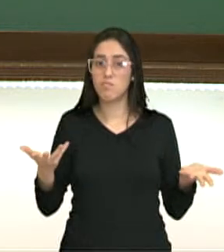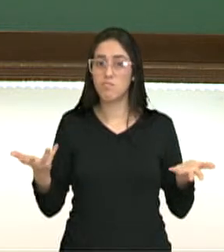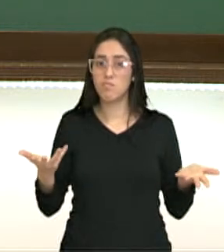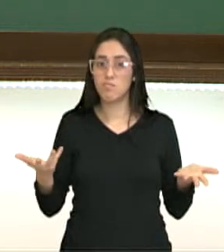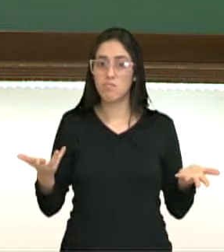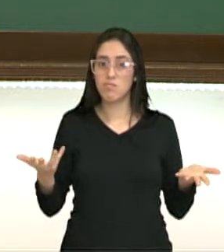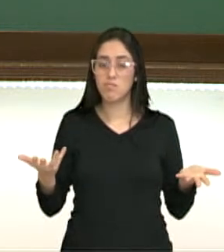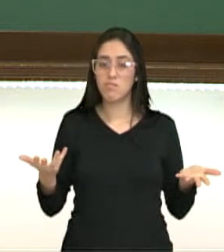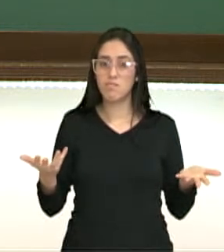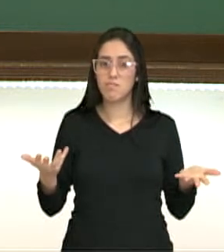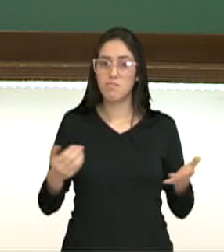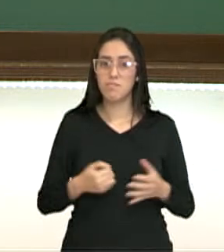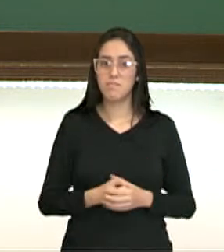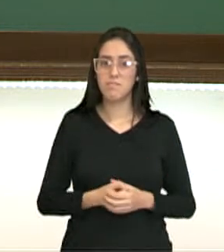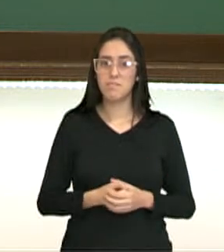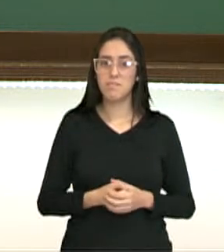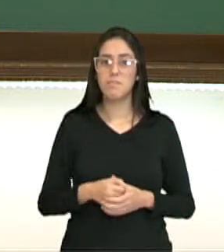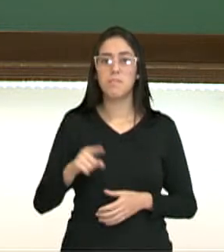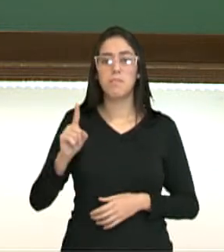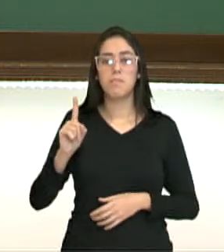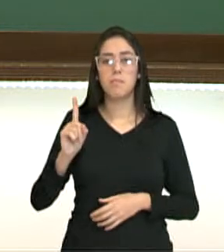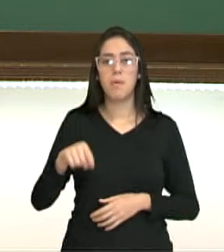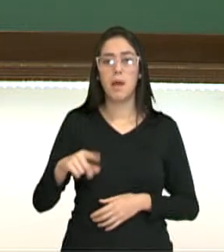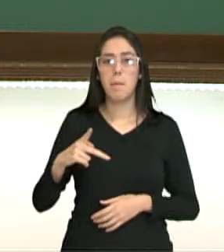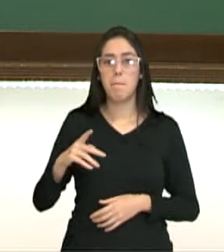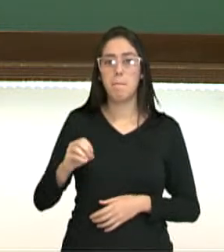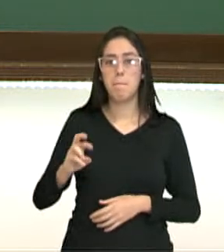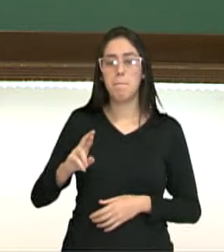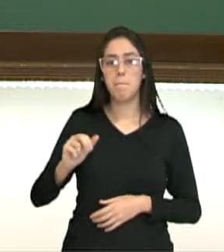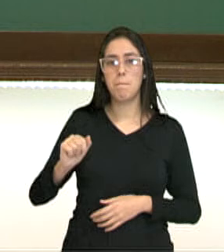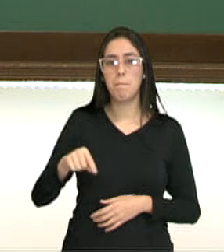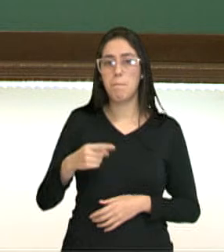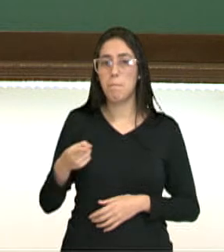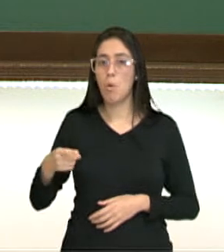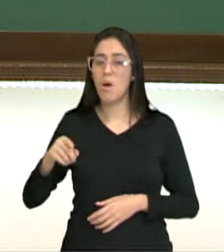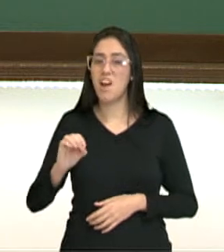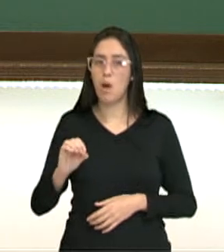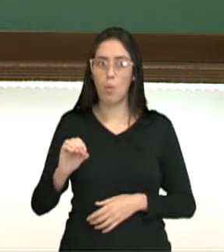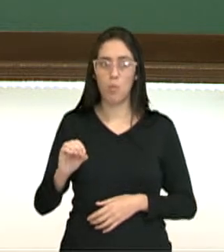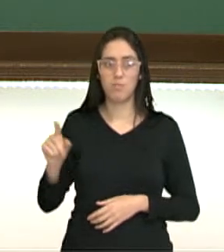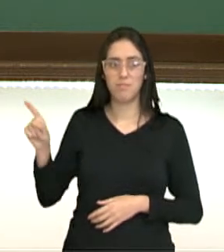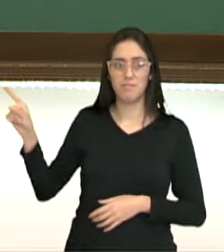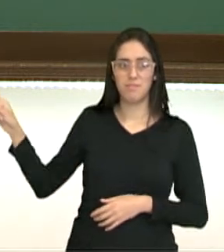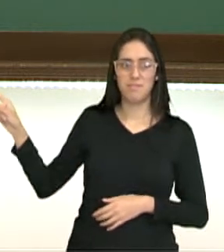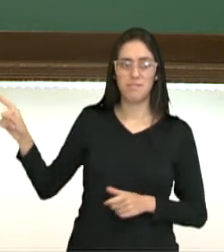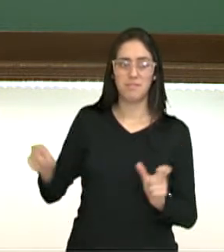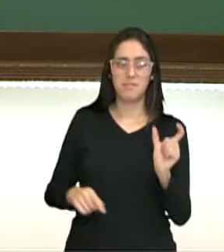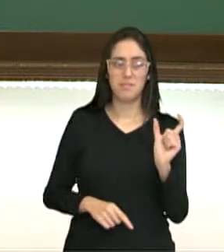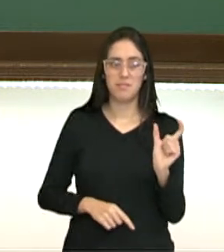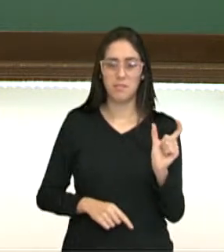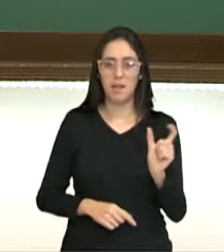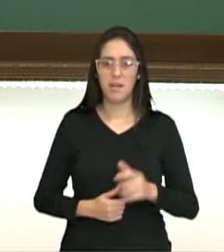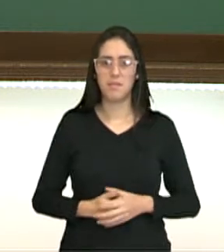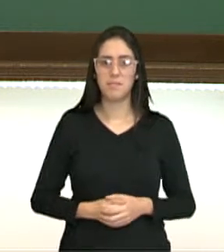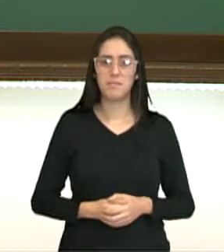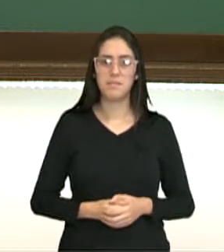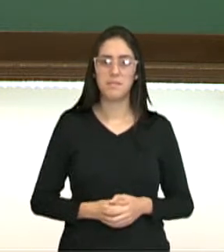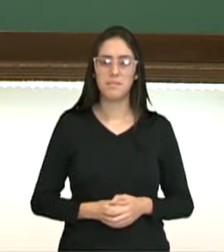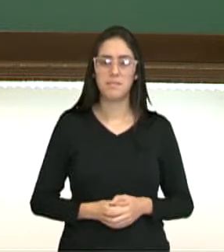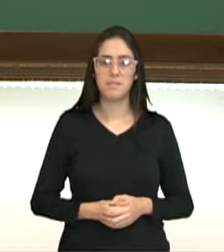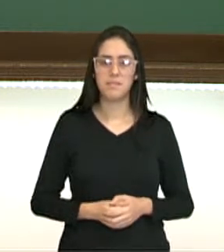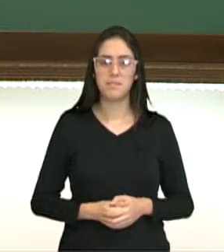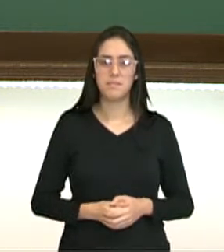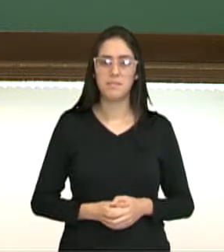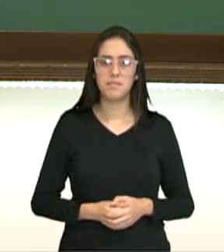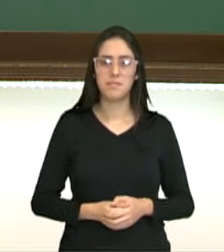sótão. Porão. Tá? Porão. Com 3 habitações,